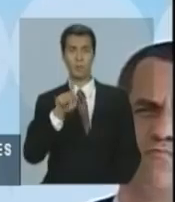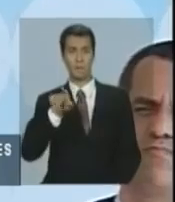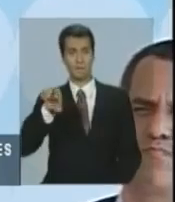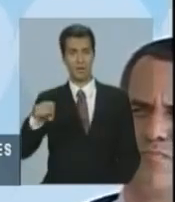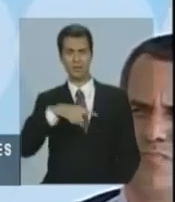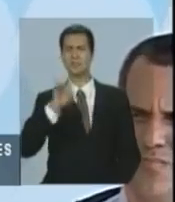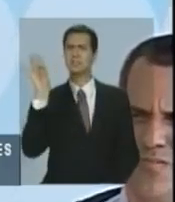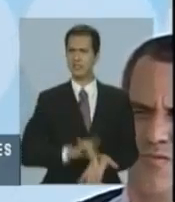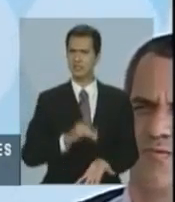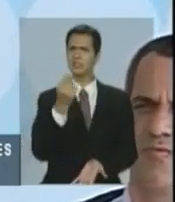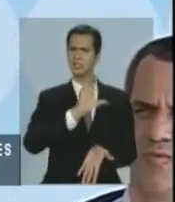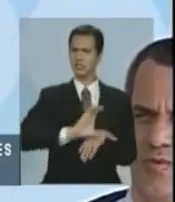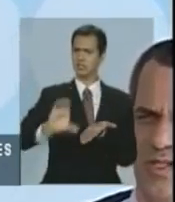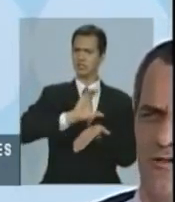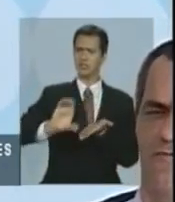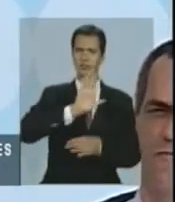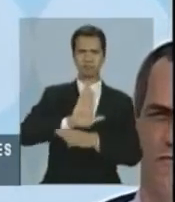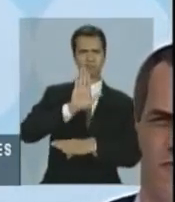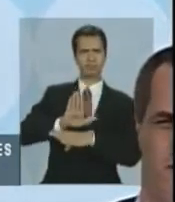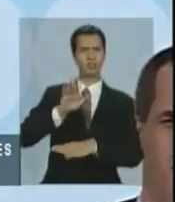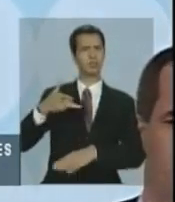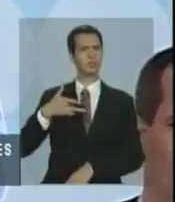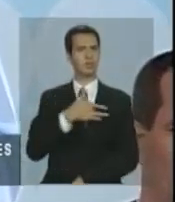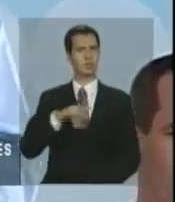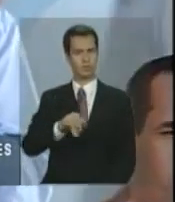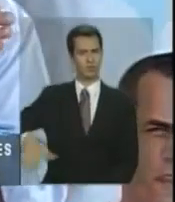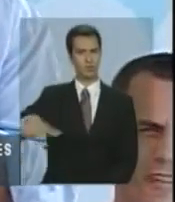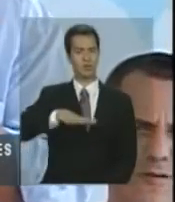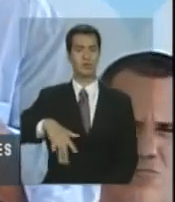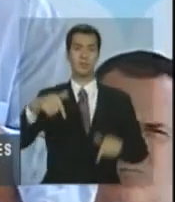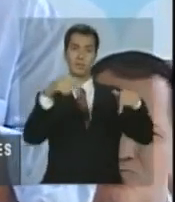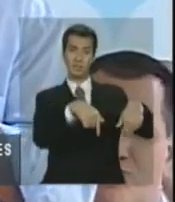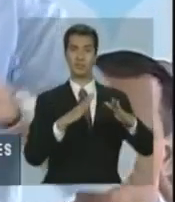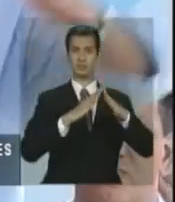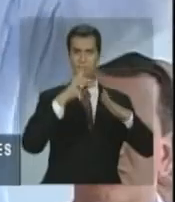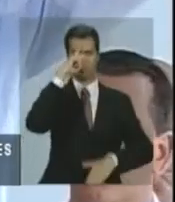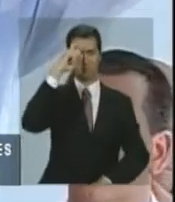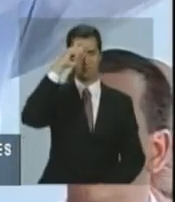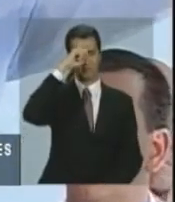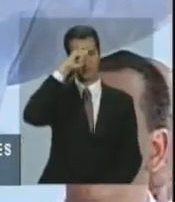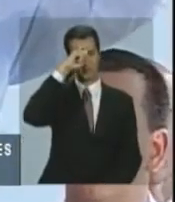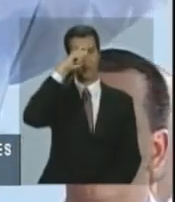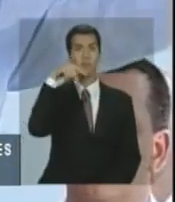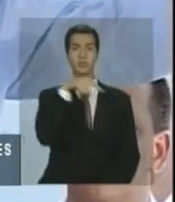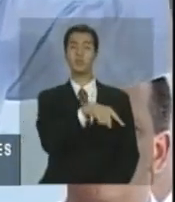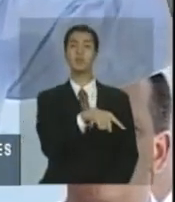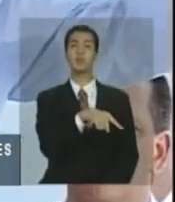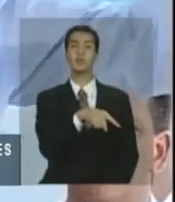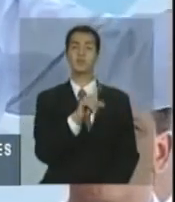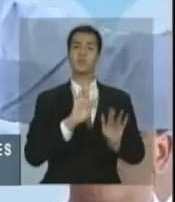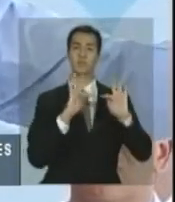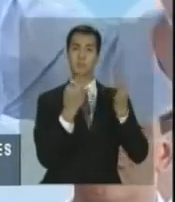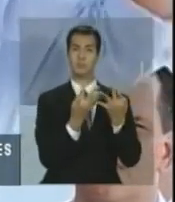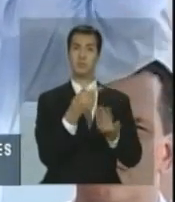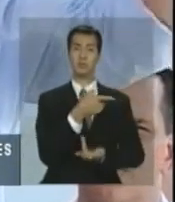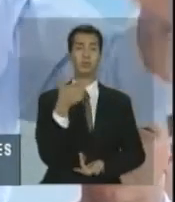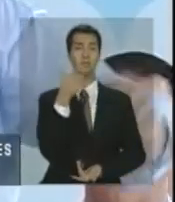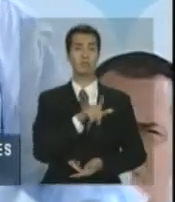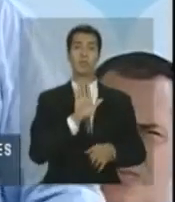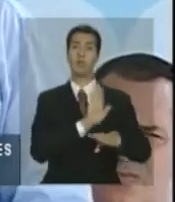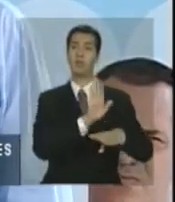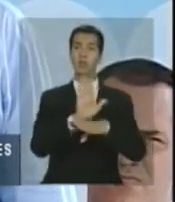na saúde na cidade do Rio de Janeiro. Essas clínicas da família estão mudando a vida agora, com a SIDA,